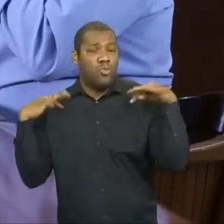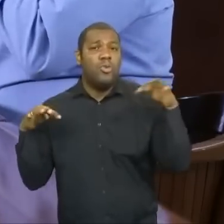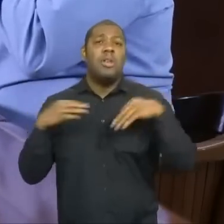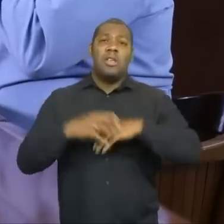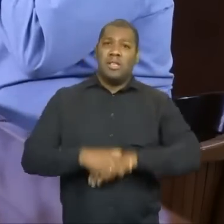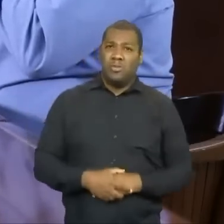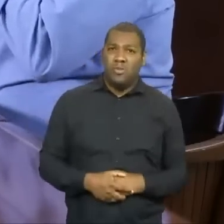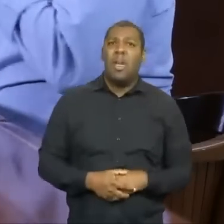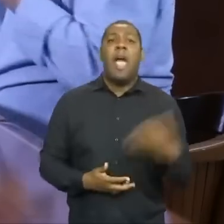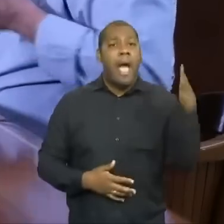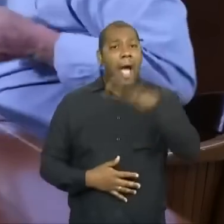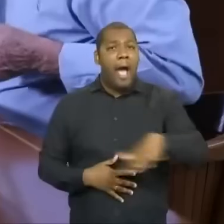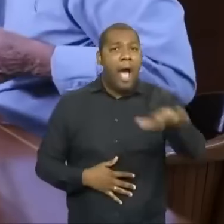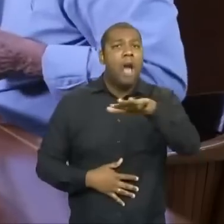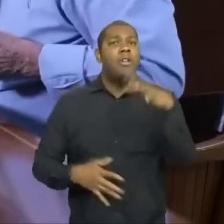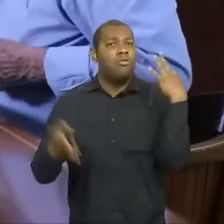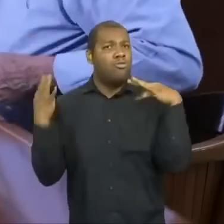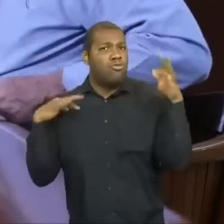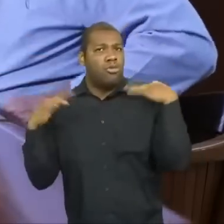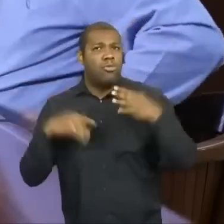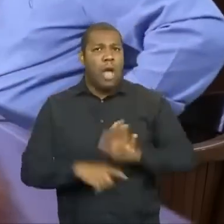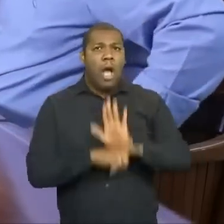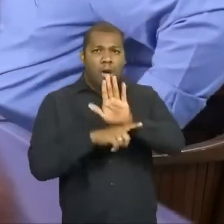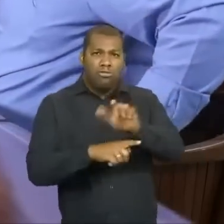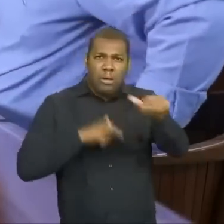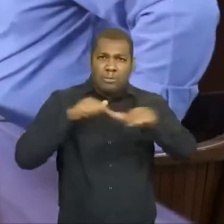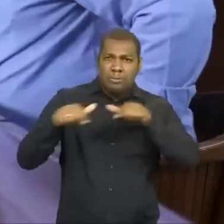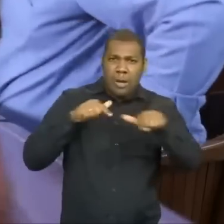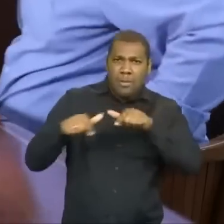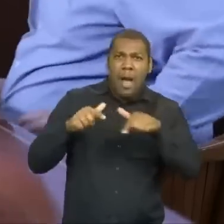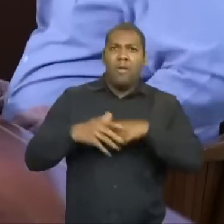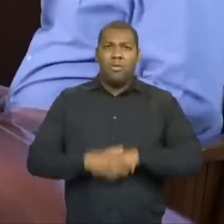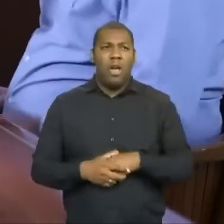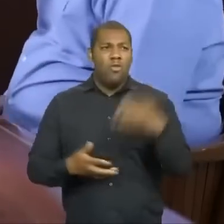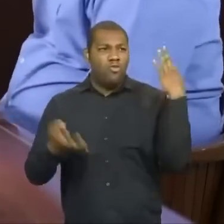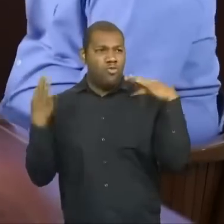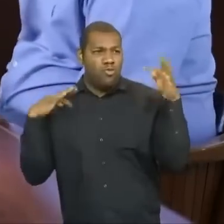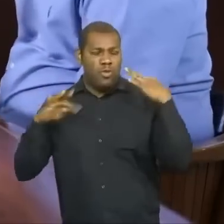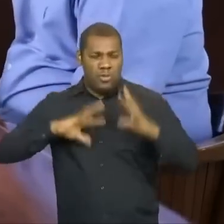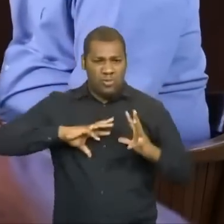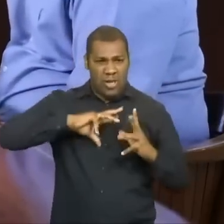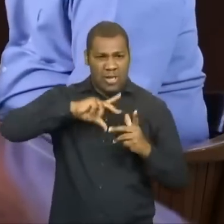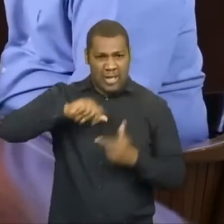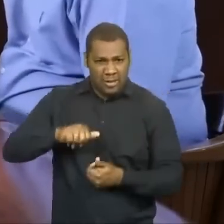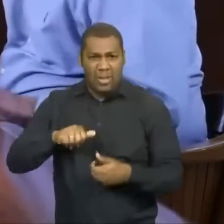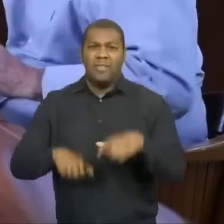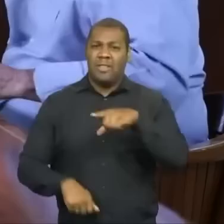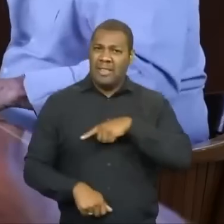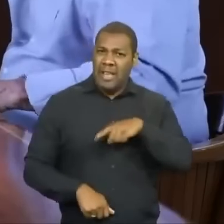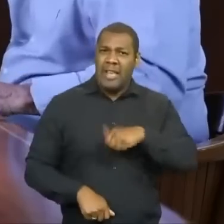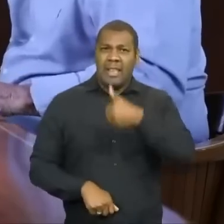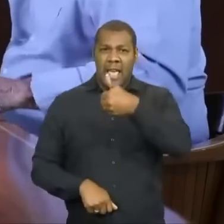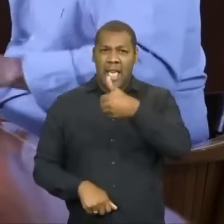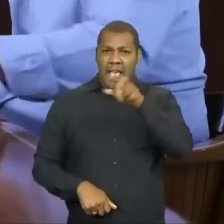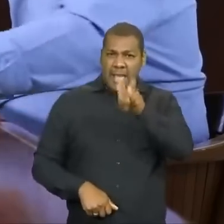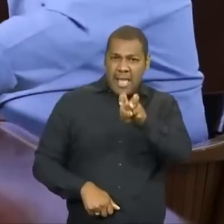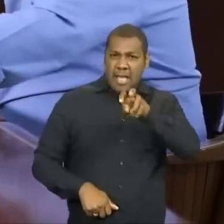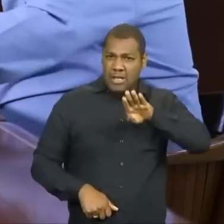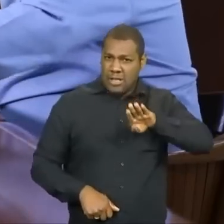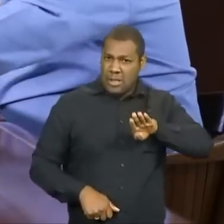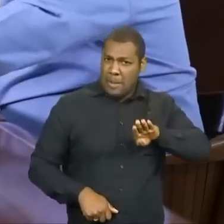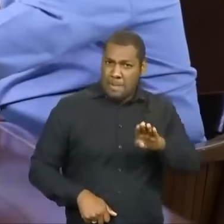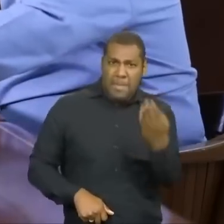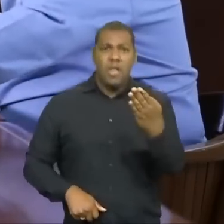gente rendeu o turismo internacional que veio para o Brasil 15 bilhões nesse primeiro semestre, números de antes de 2019, que